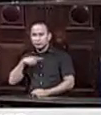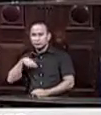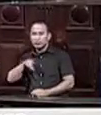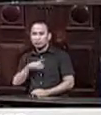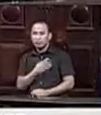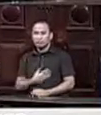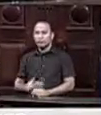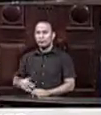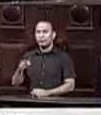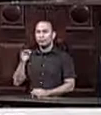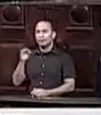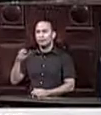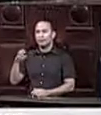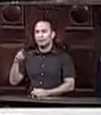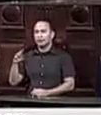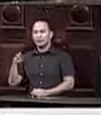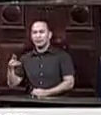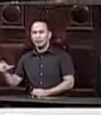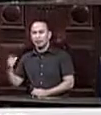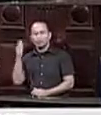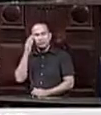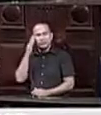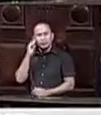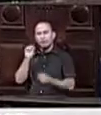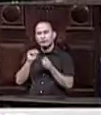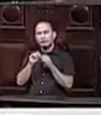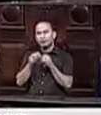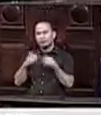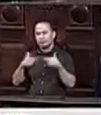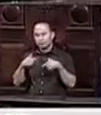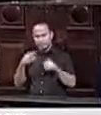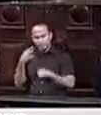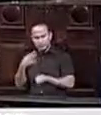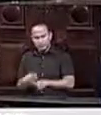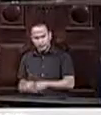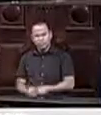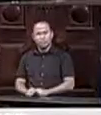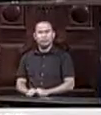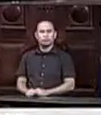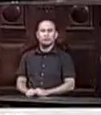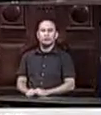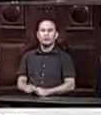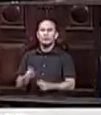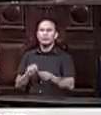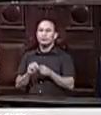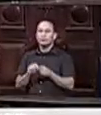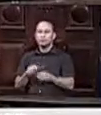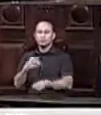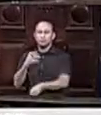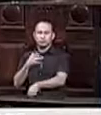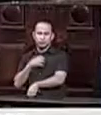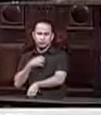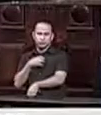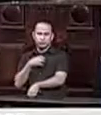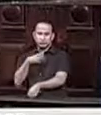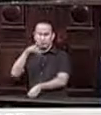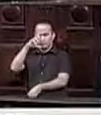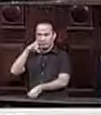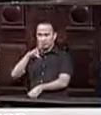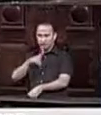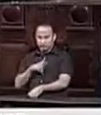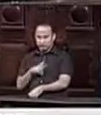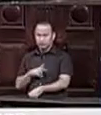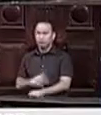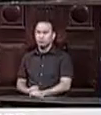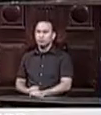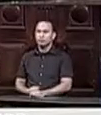federal, entendendo que fez o dever de casa, que cortou na própria carne, vale dizer, cortou apenas